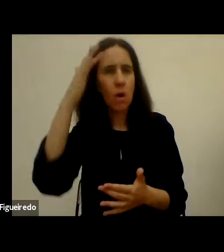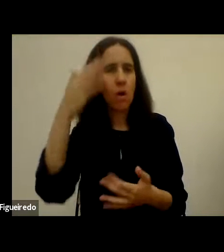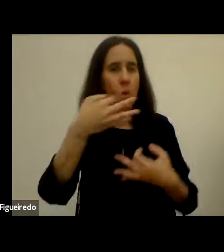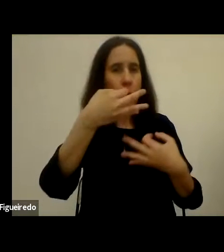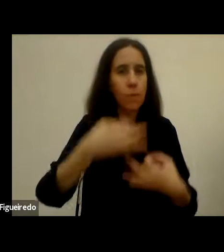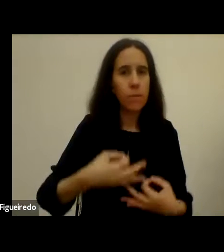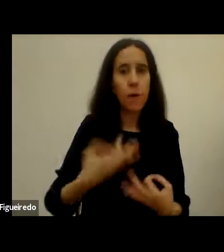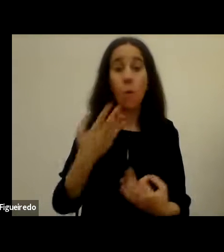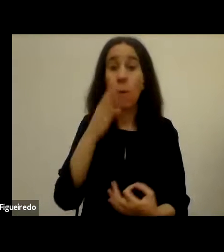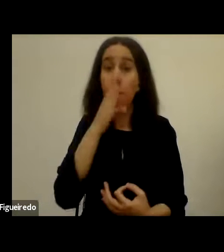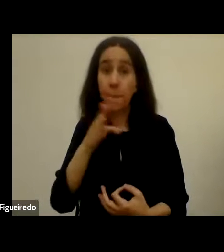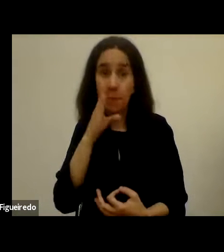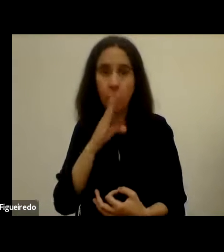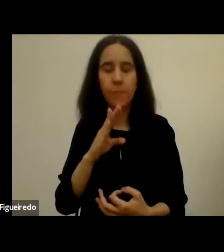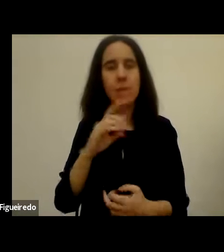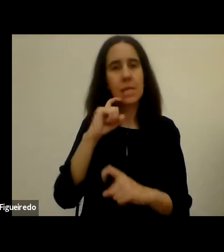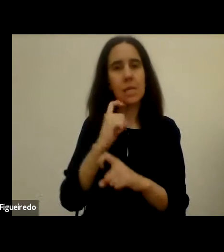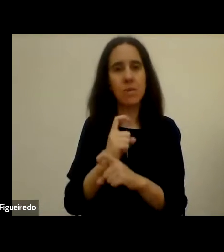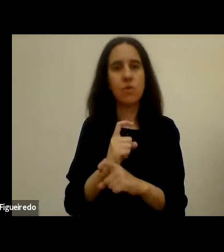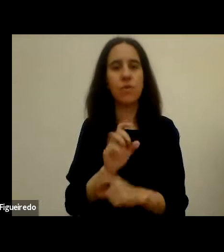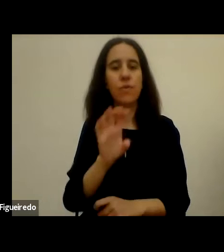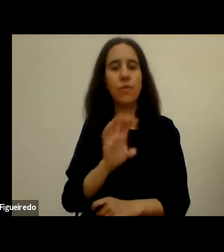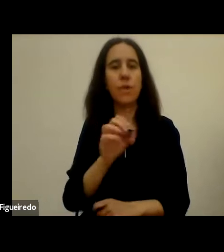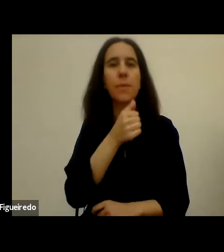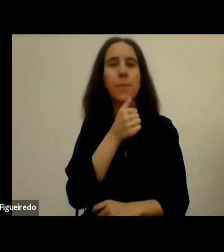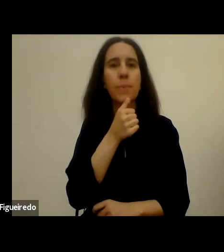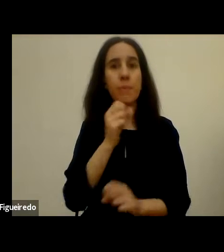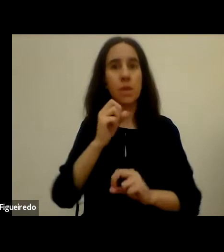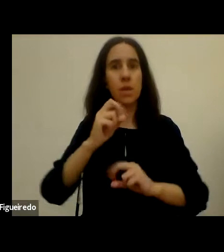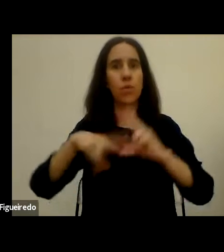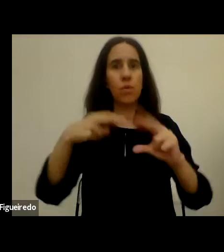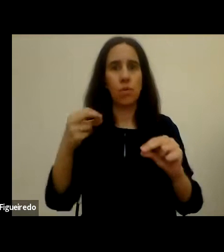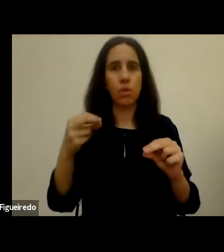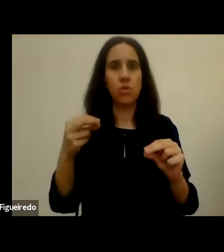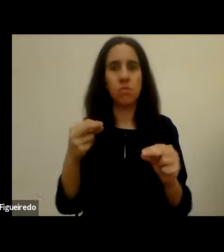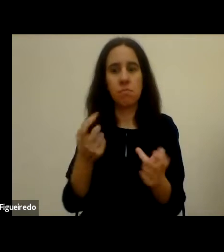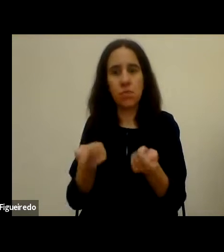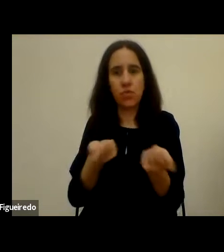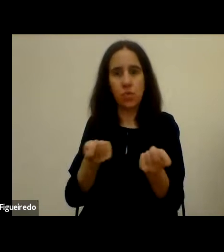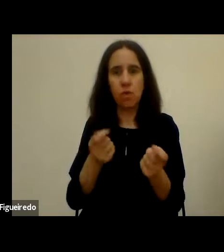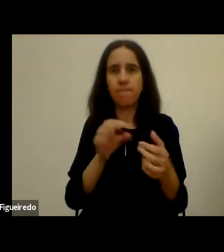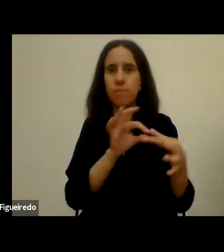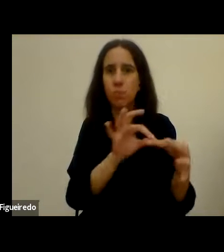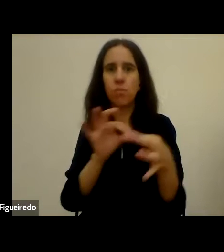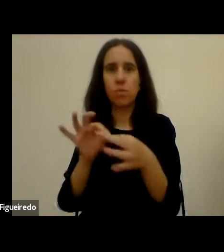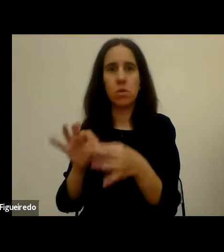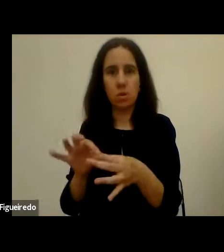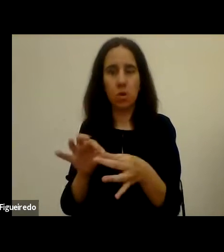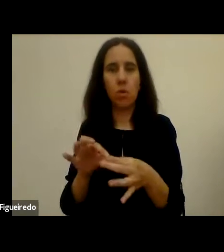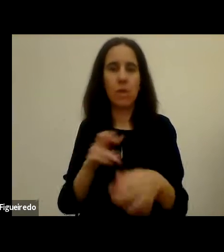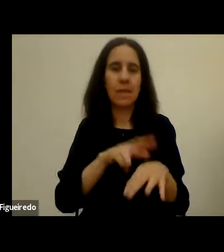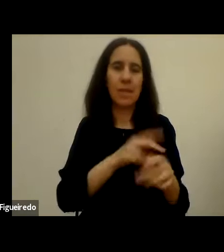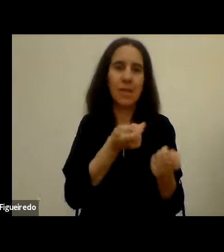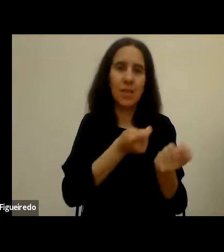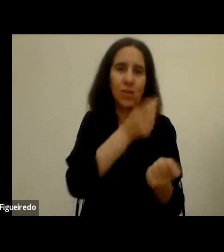comportamentais, quer práticos, que exigem formas inovadoras de gestão e de cooperação entre